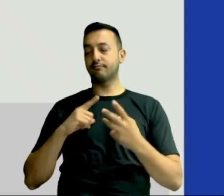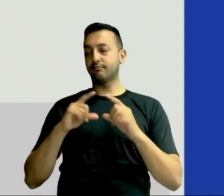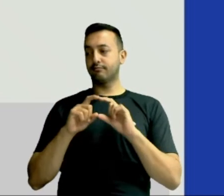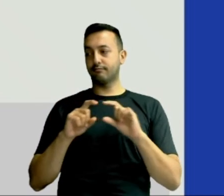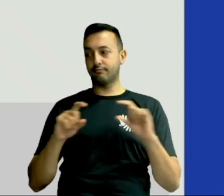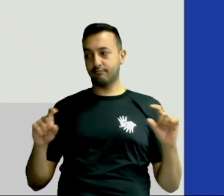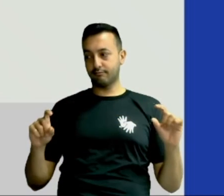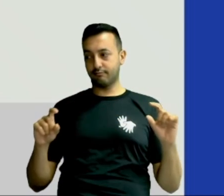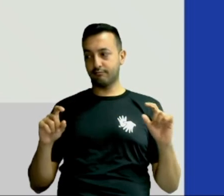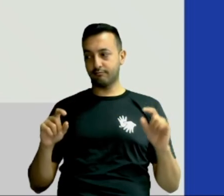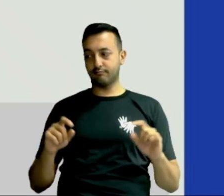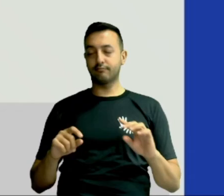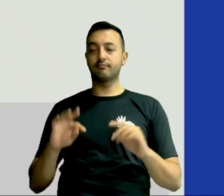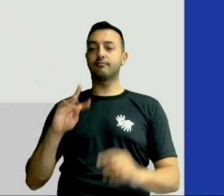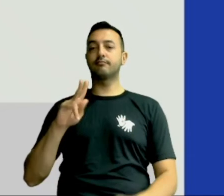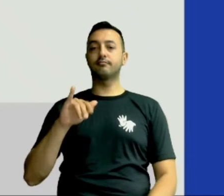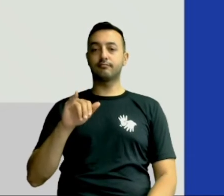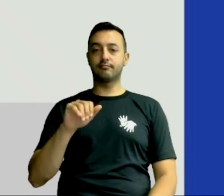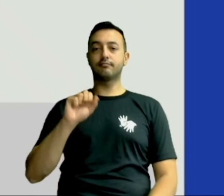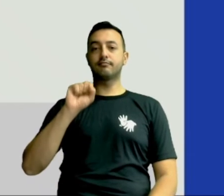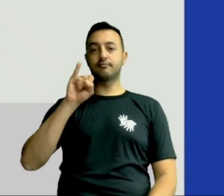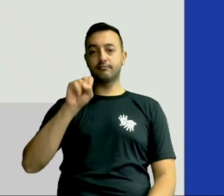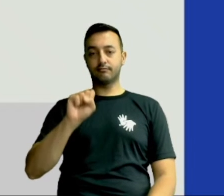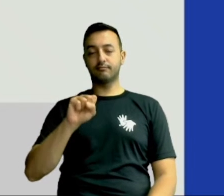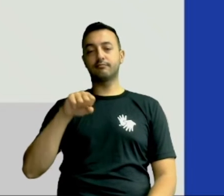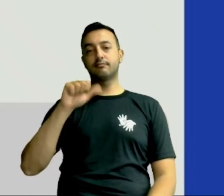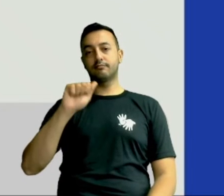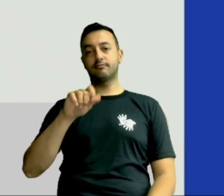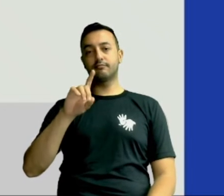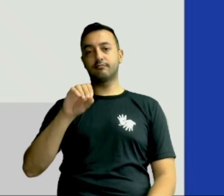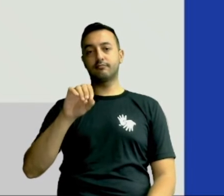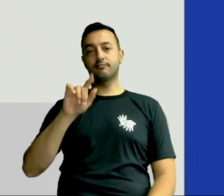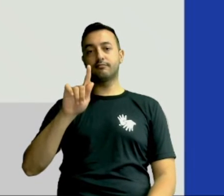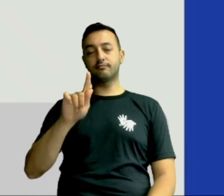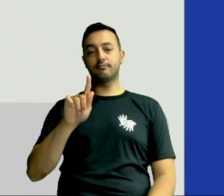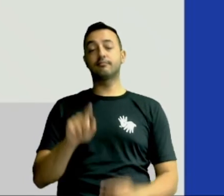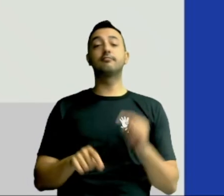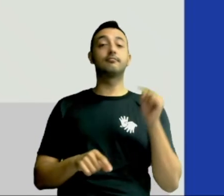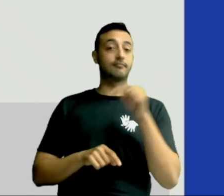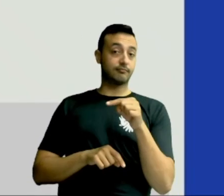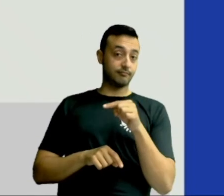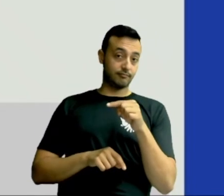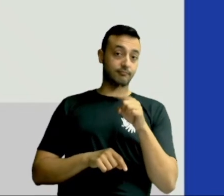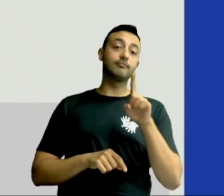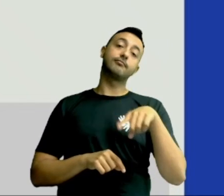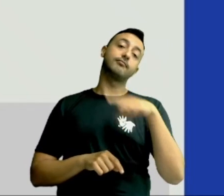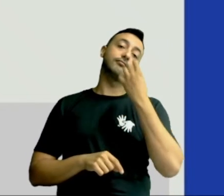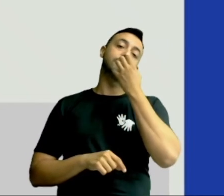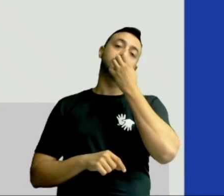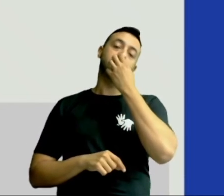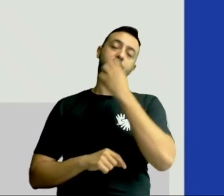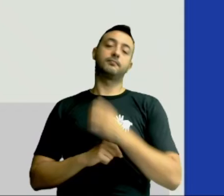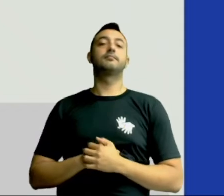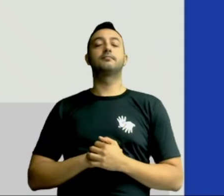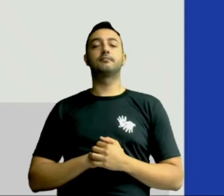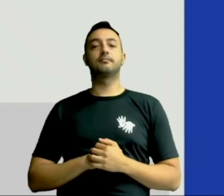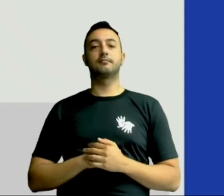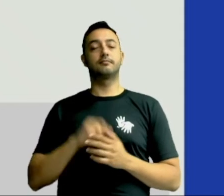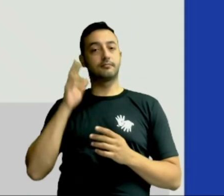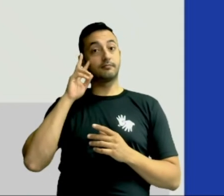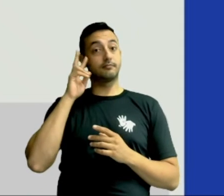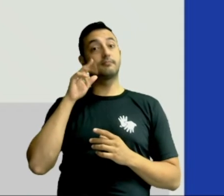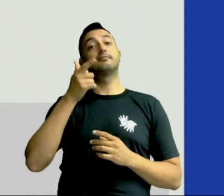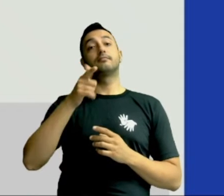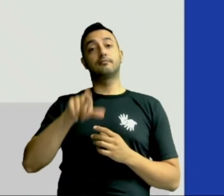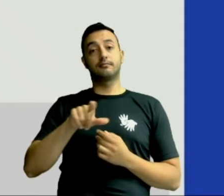temos a seguinte frase dizes a dog Este é um cachorro